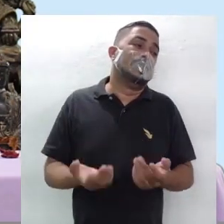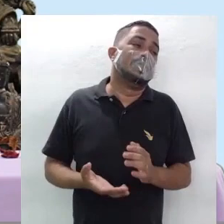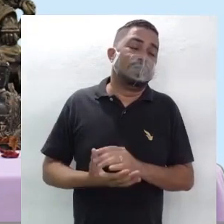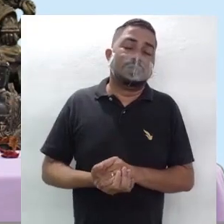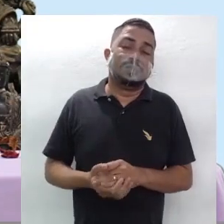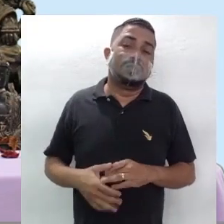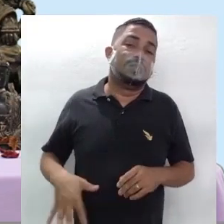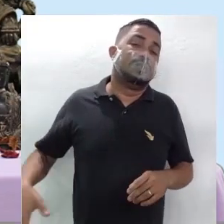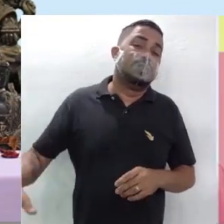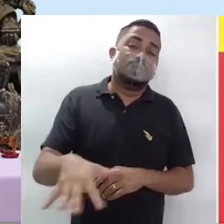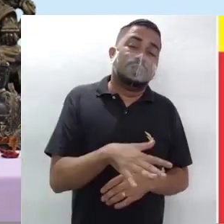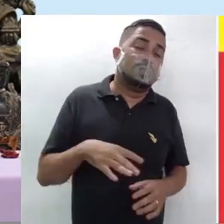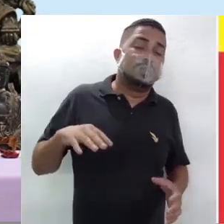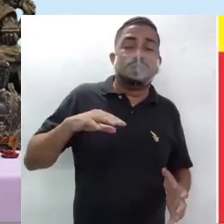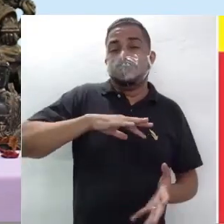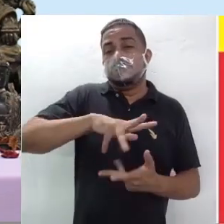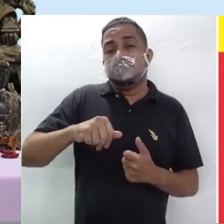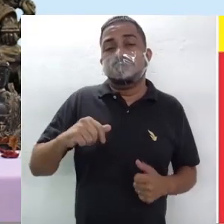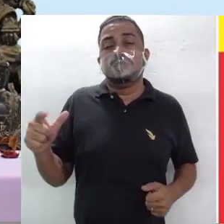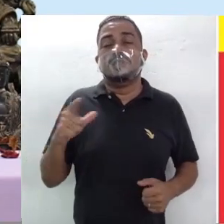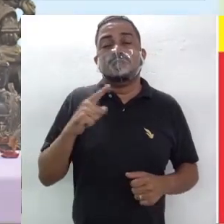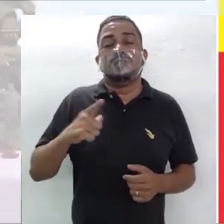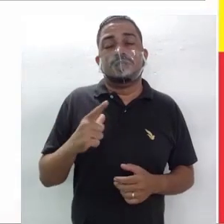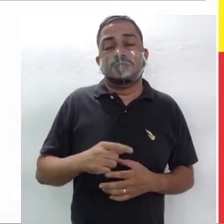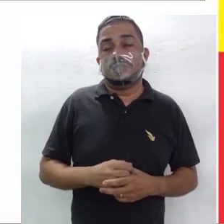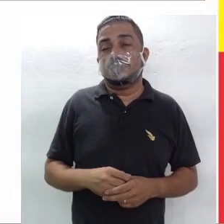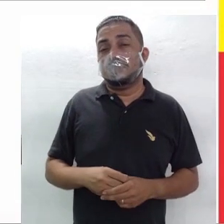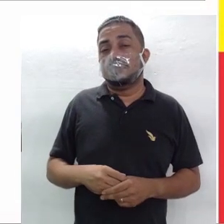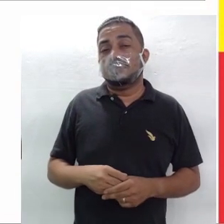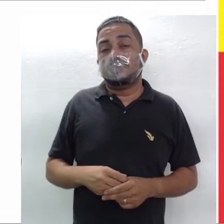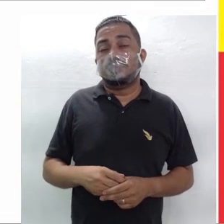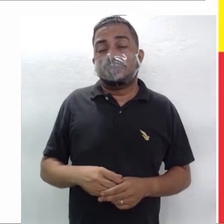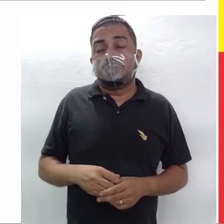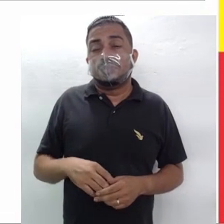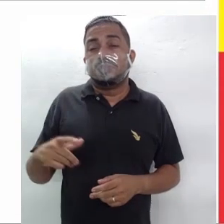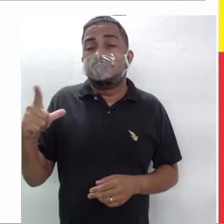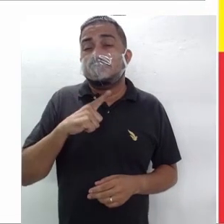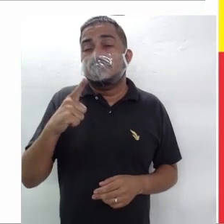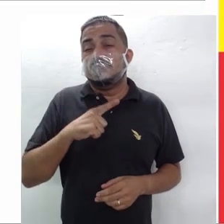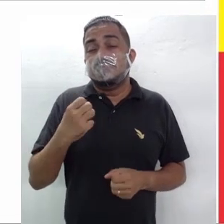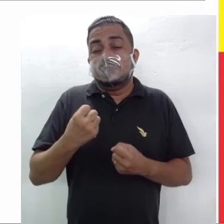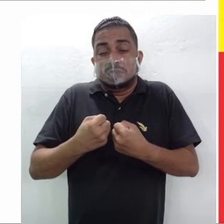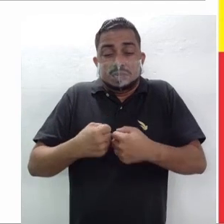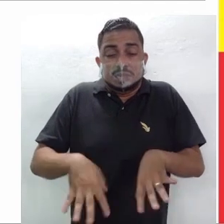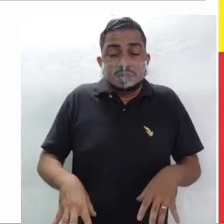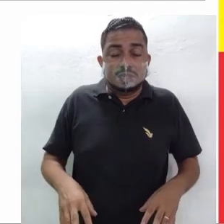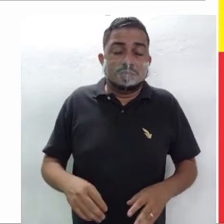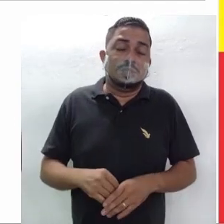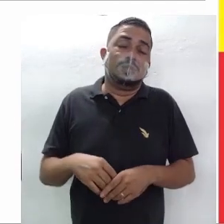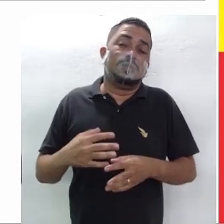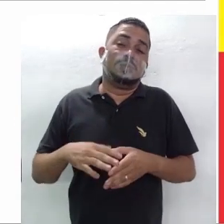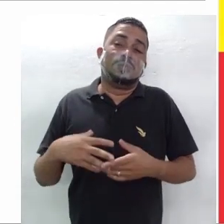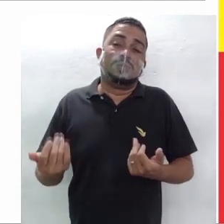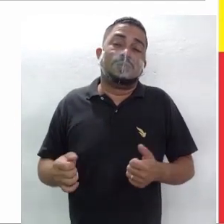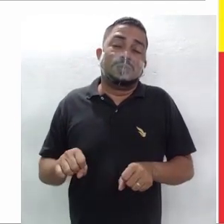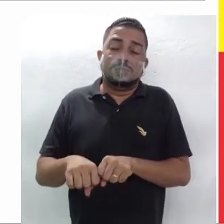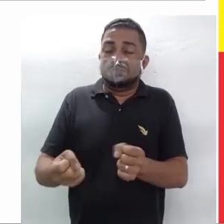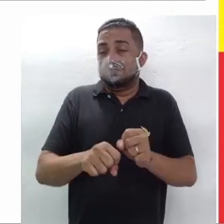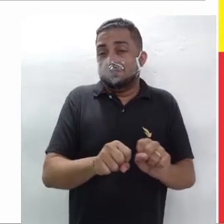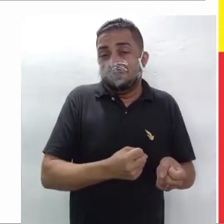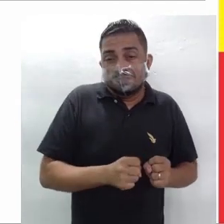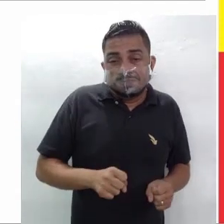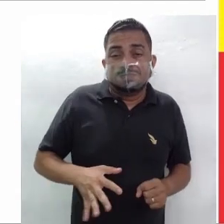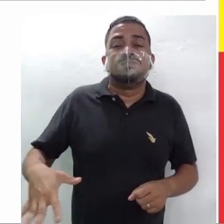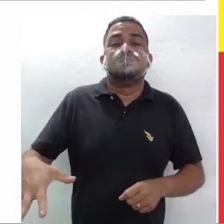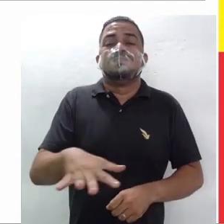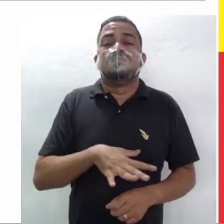saúde. Então, em todo o planeta existe, na realidade, a degradação ou